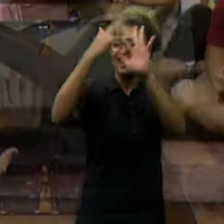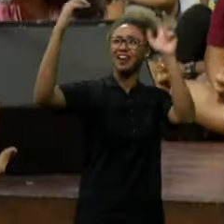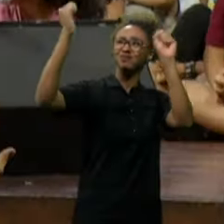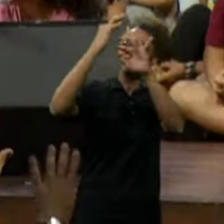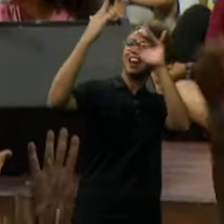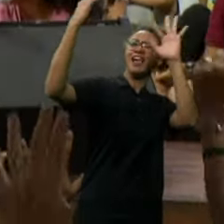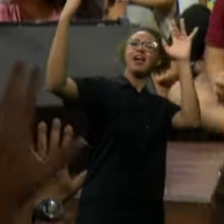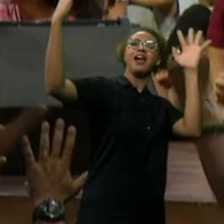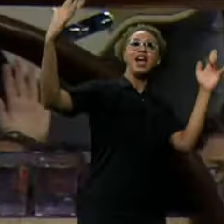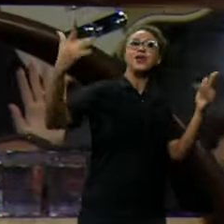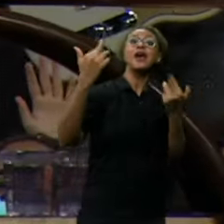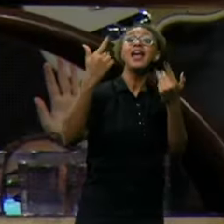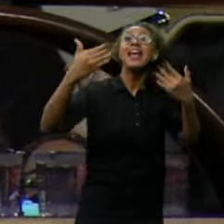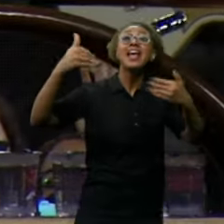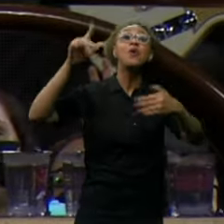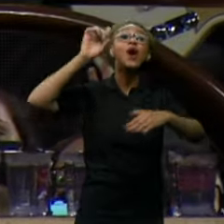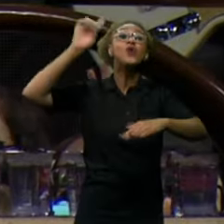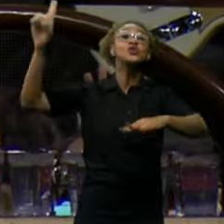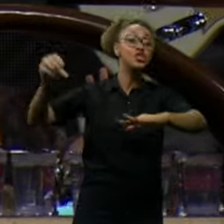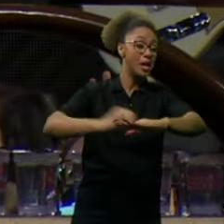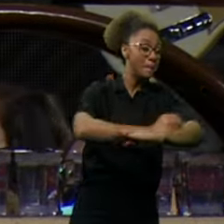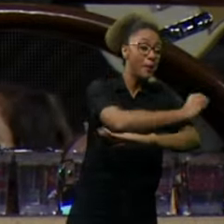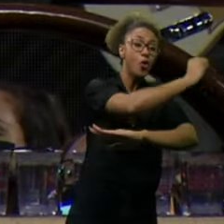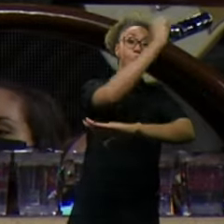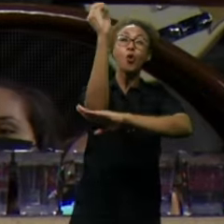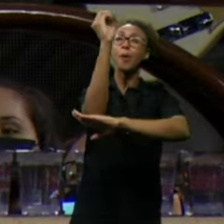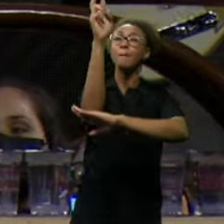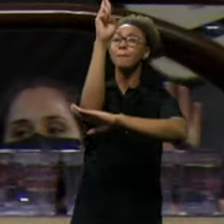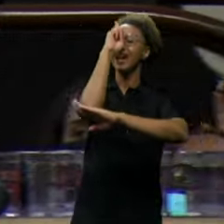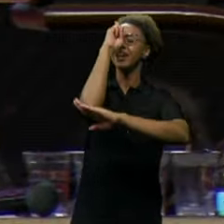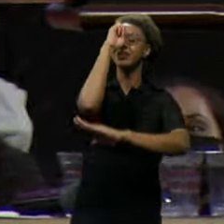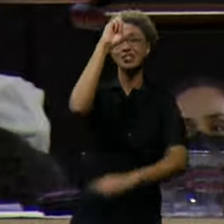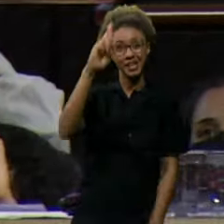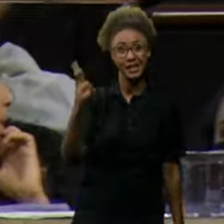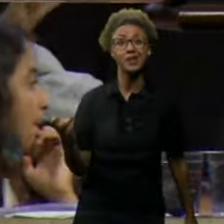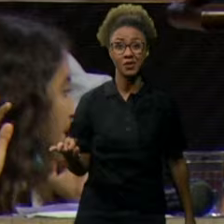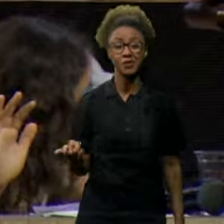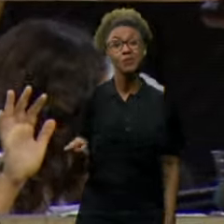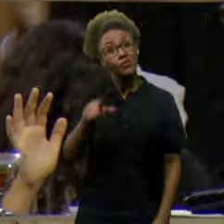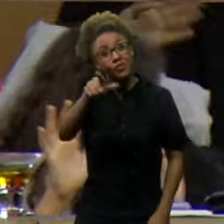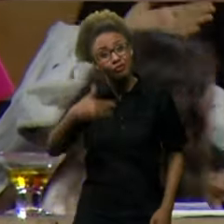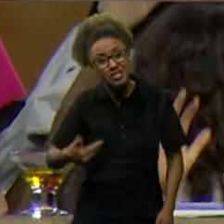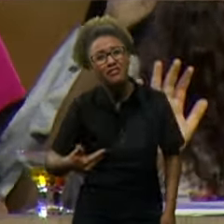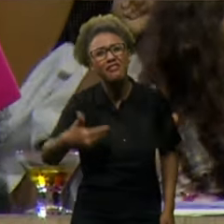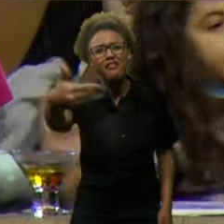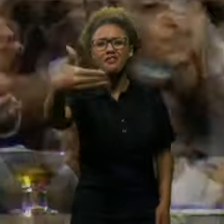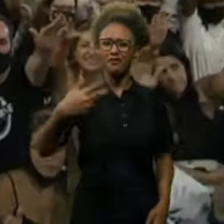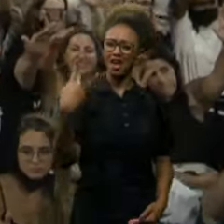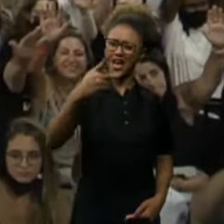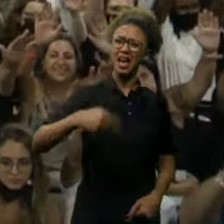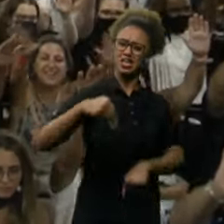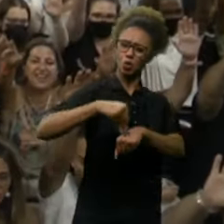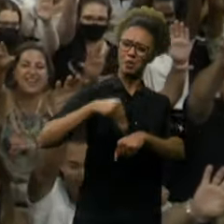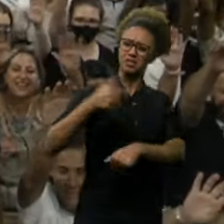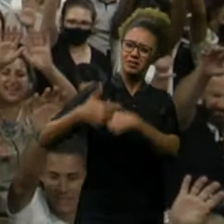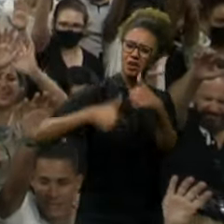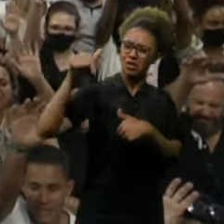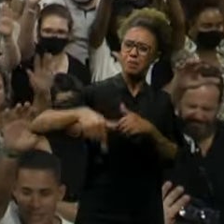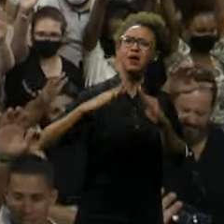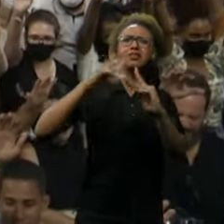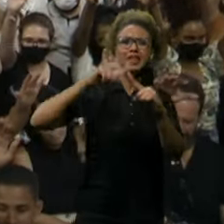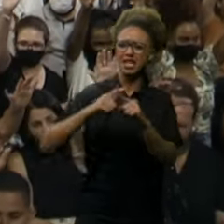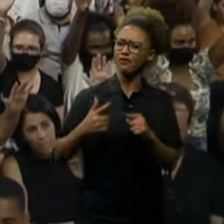mais macho mais até ser dia perfeito você vai brilhar seu ministério vai brilhar